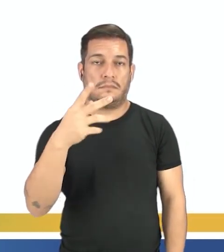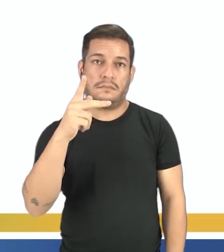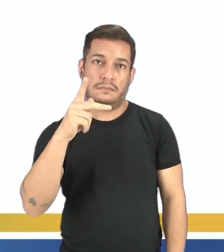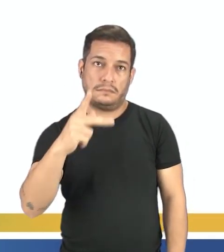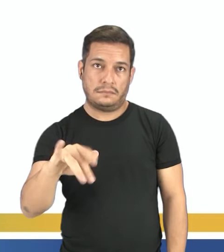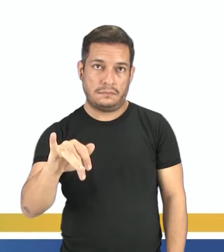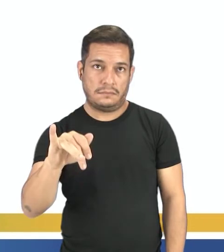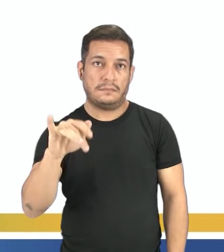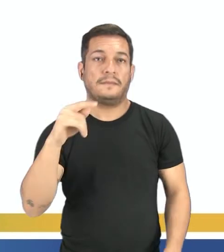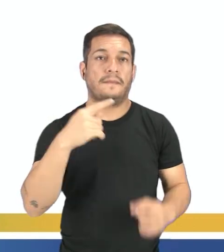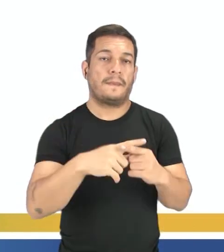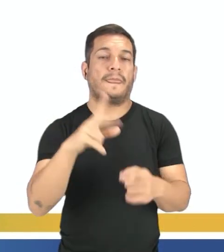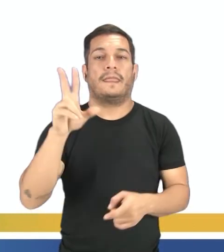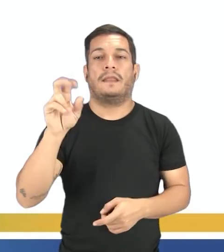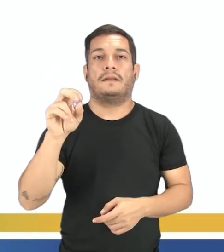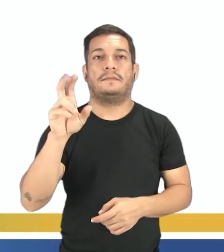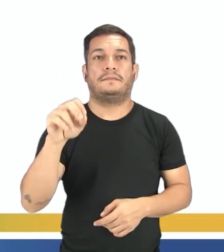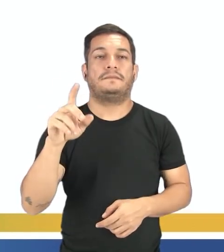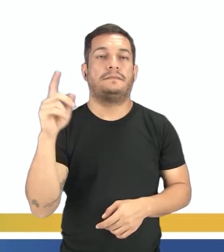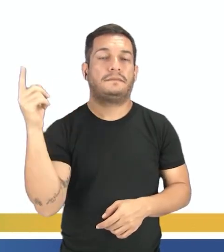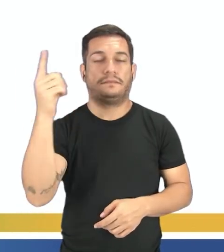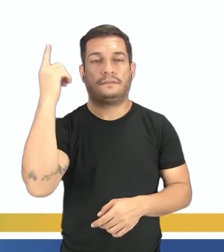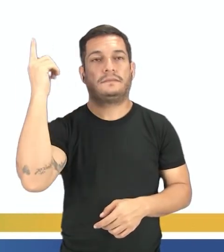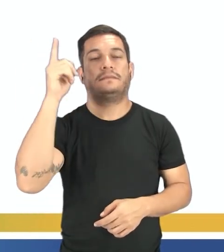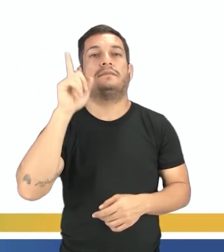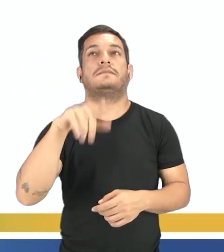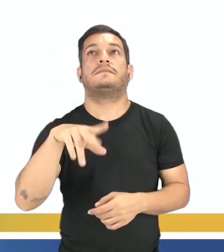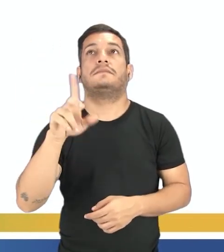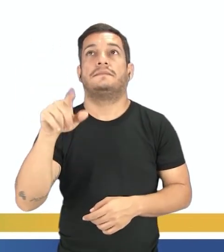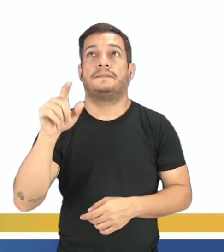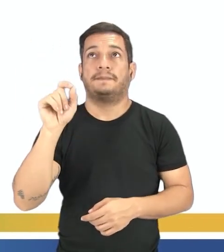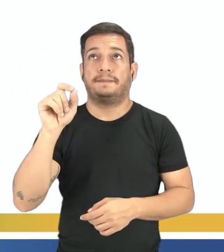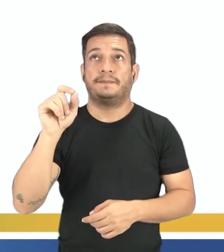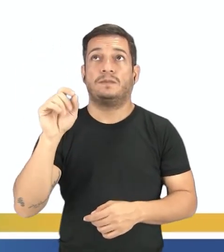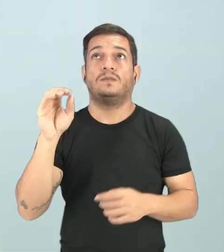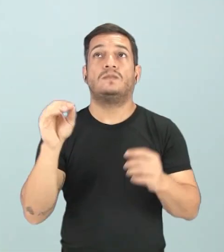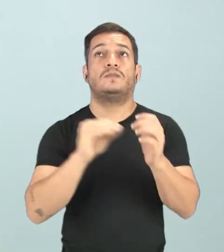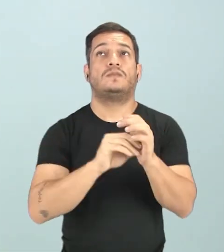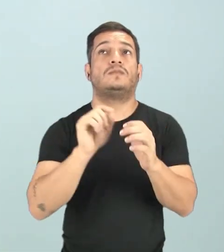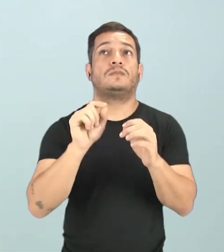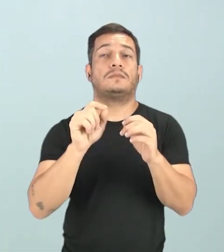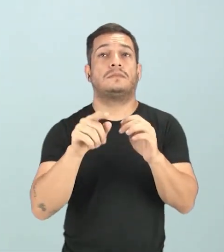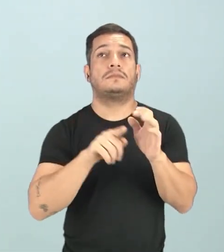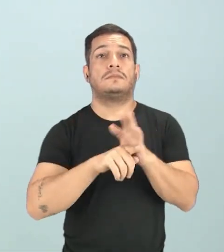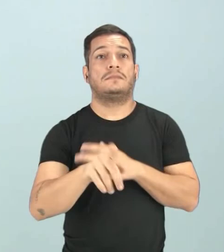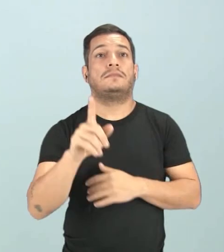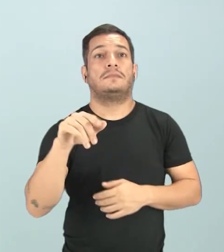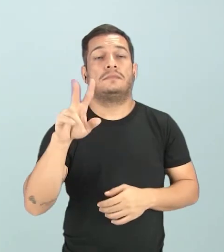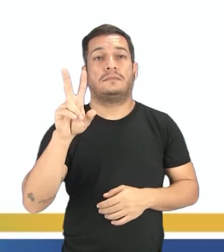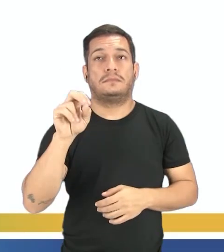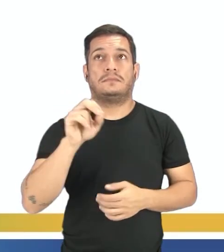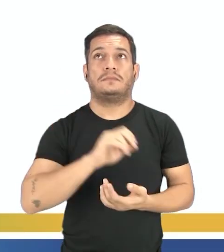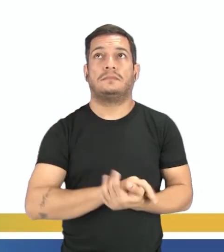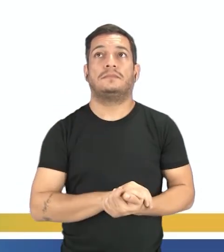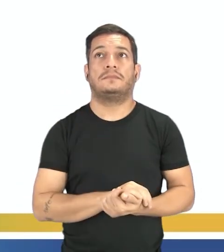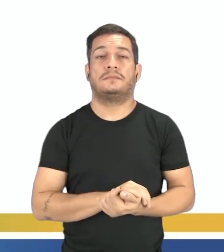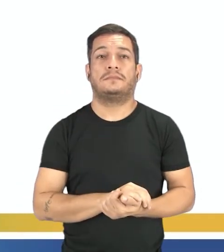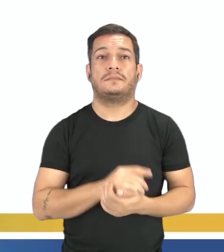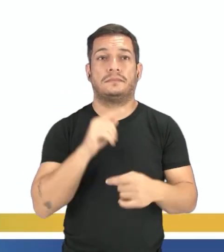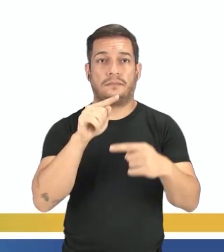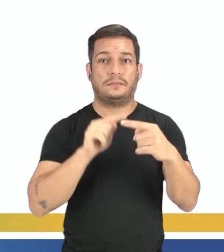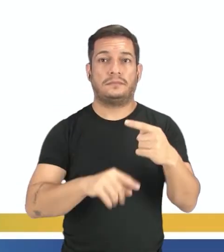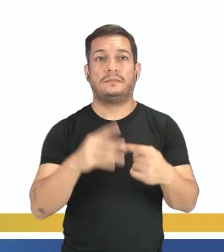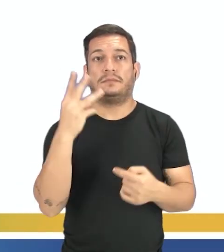1.764 π, vezes a altura. A altura não foi dada, fornecida na questão, que é 50,